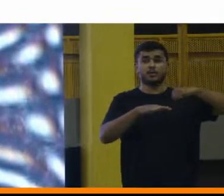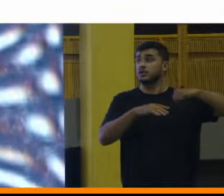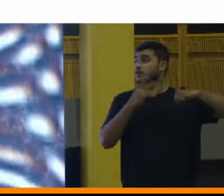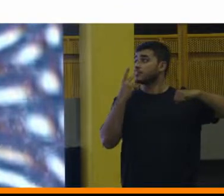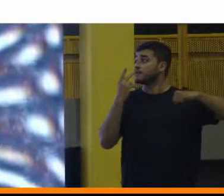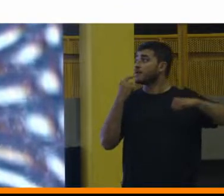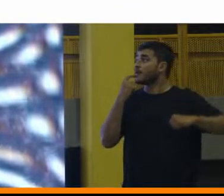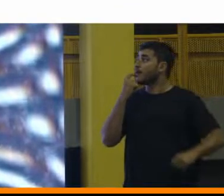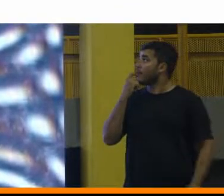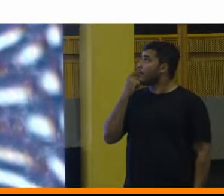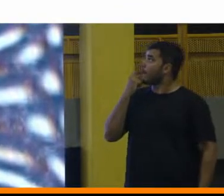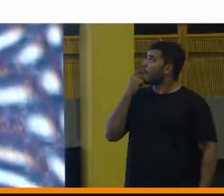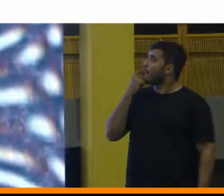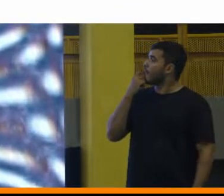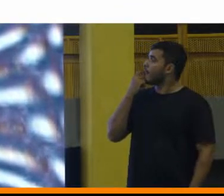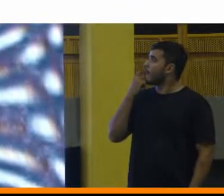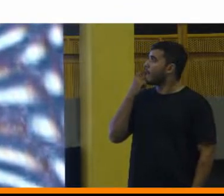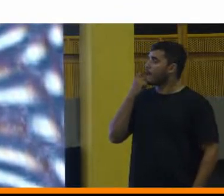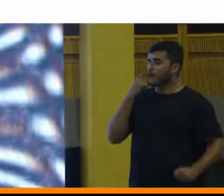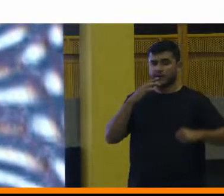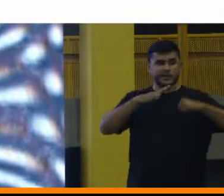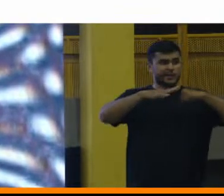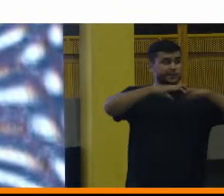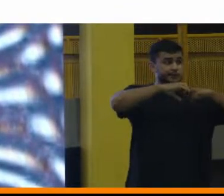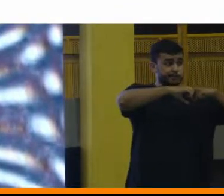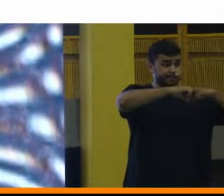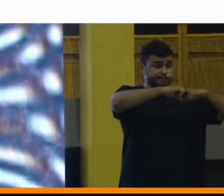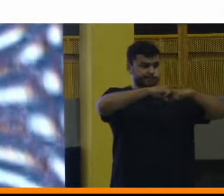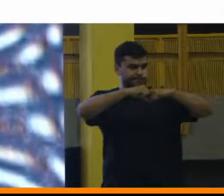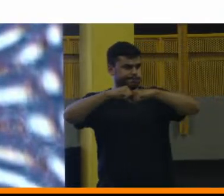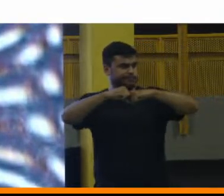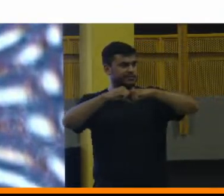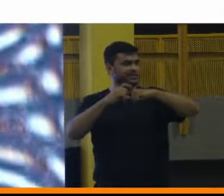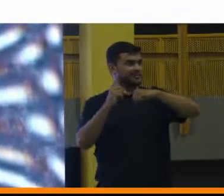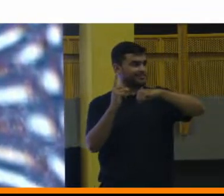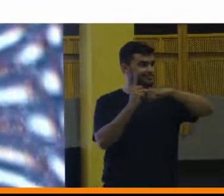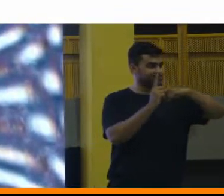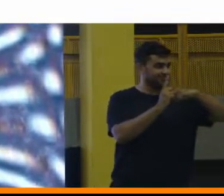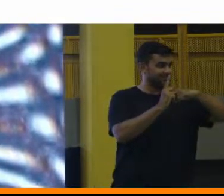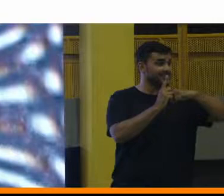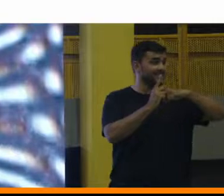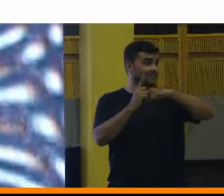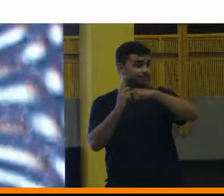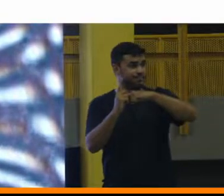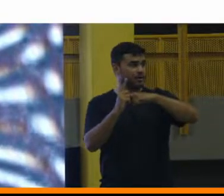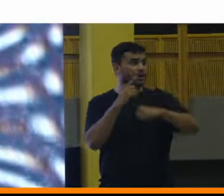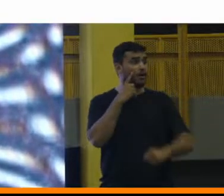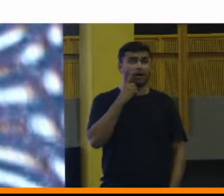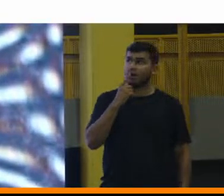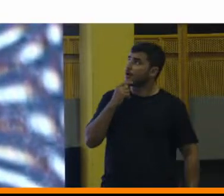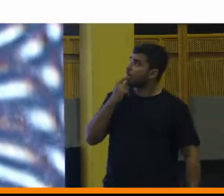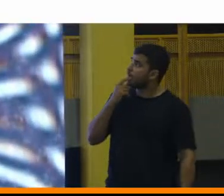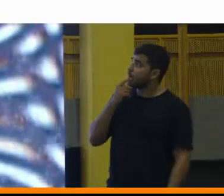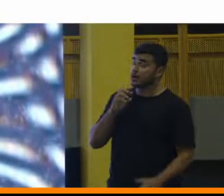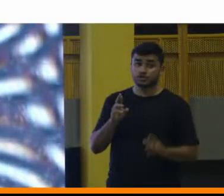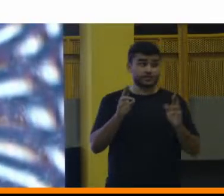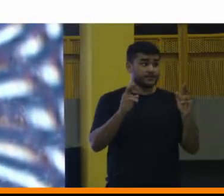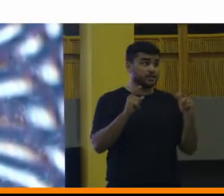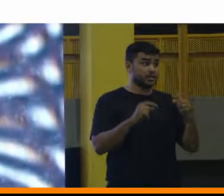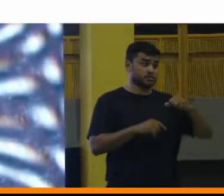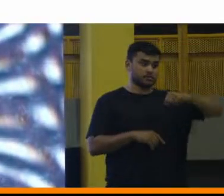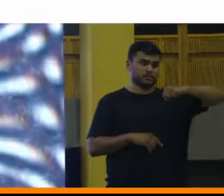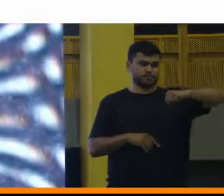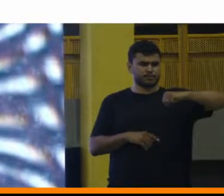o garoto. Lembrem-se de que a ação e a reação são em corpos diferentes. Aí